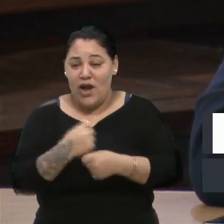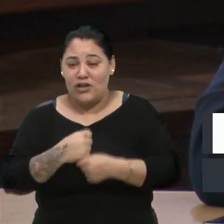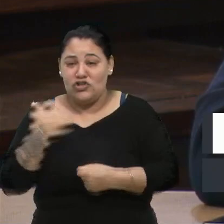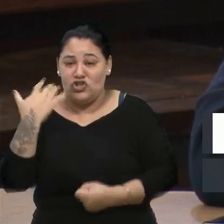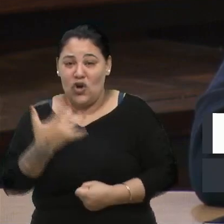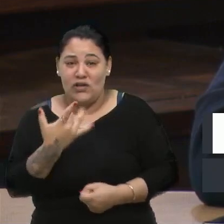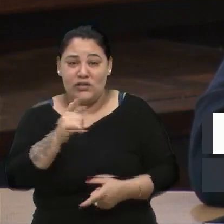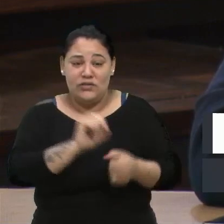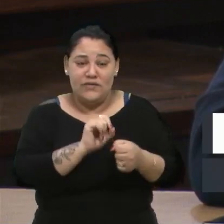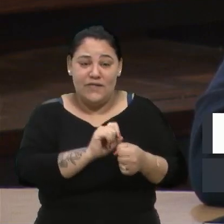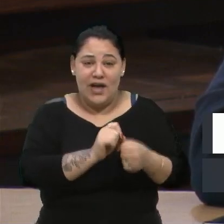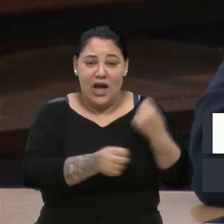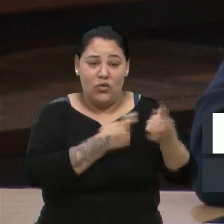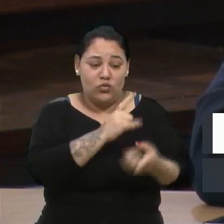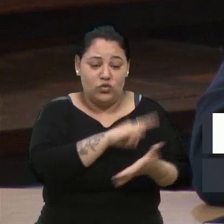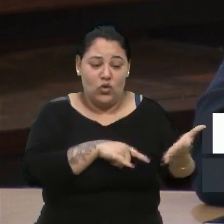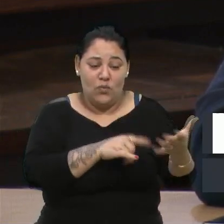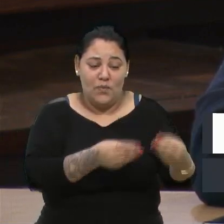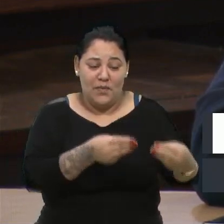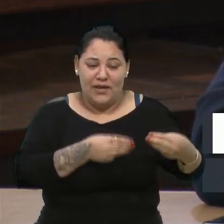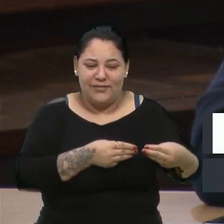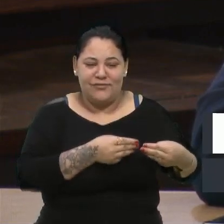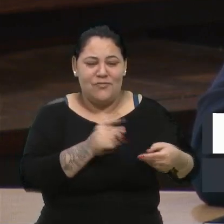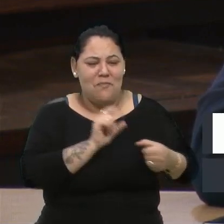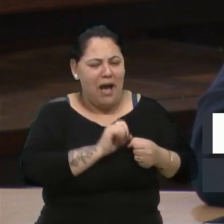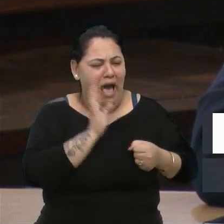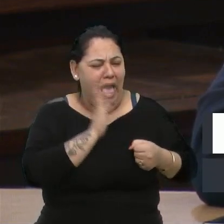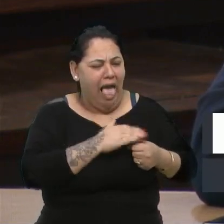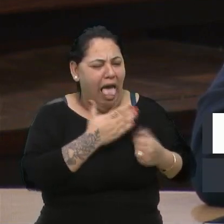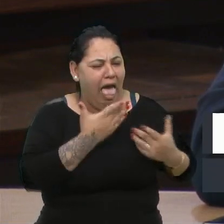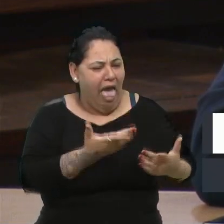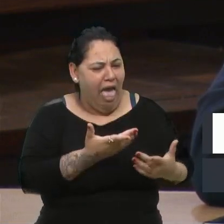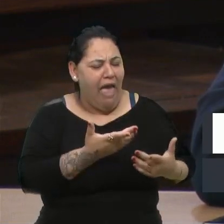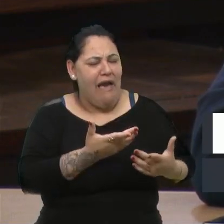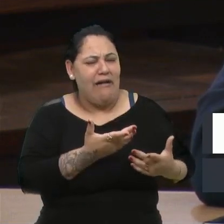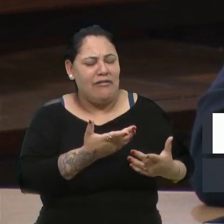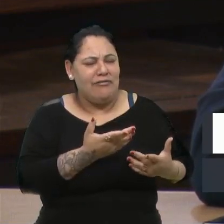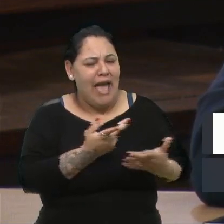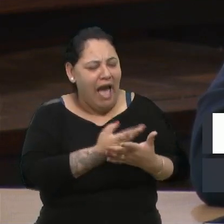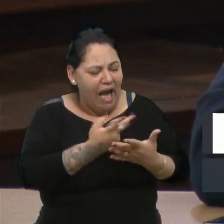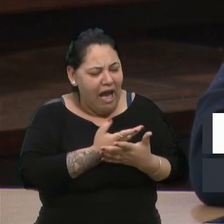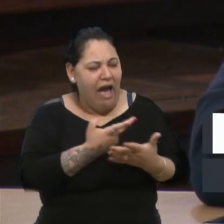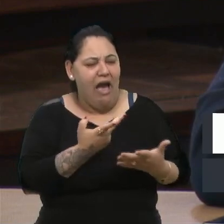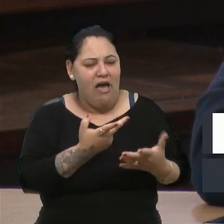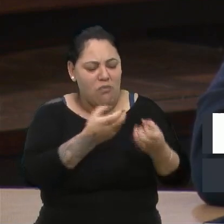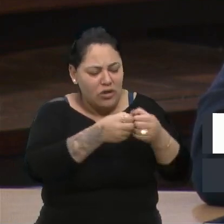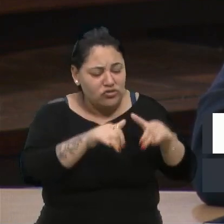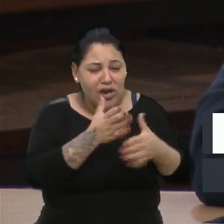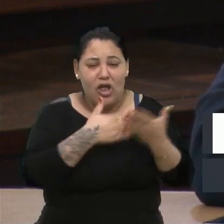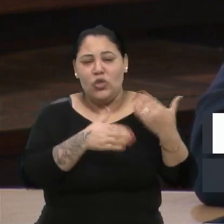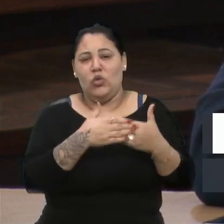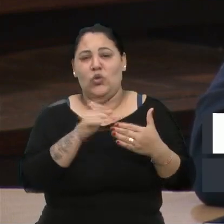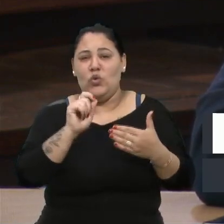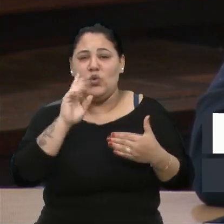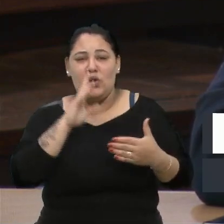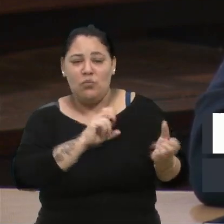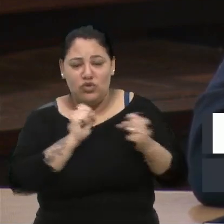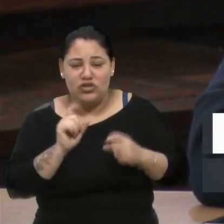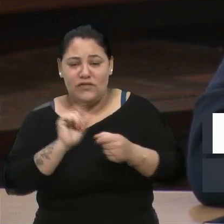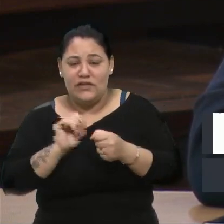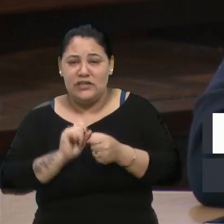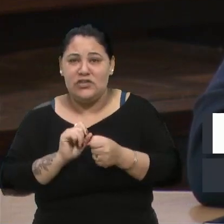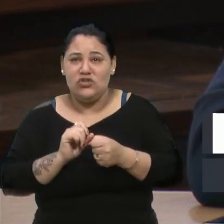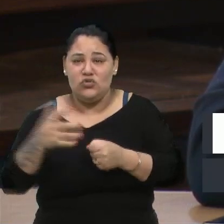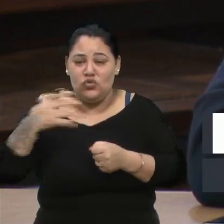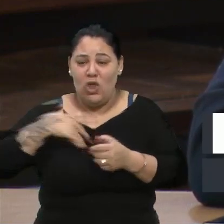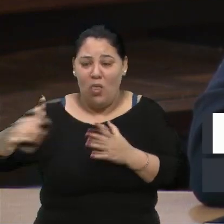alguns documentos em forma de rascunho, né, um amadorismo, realmente prejudica todo algo que poderia ser dar